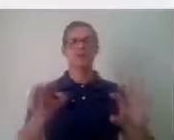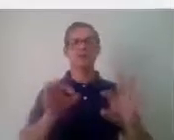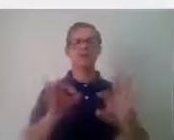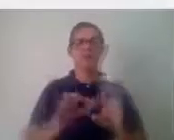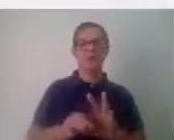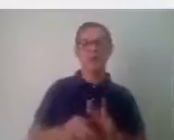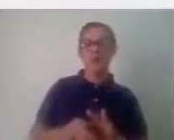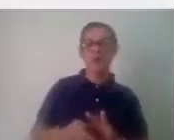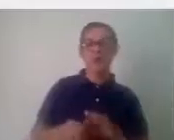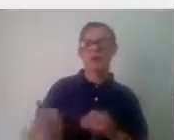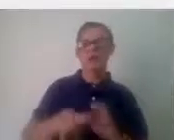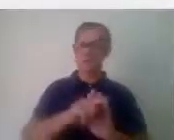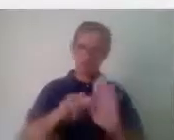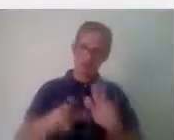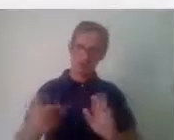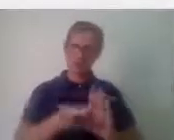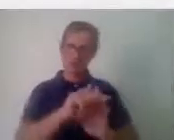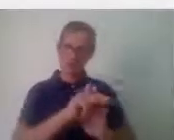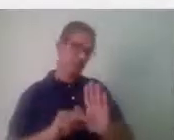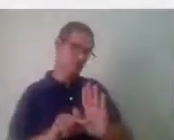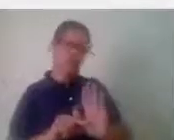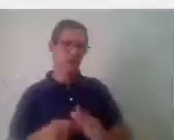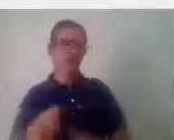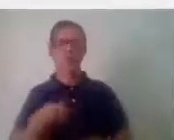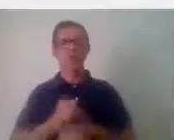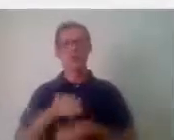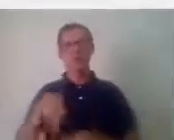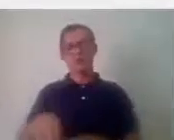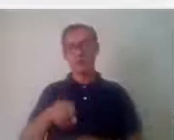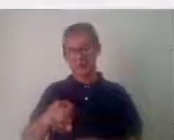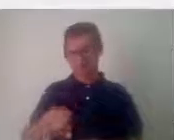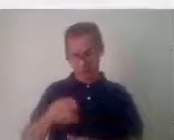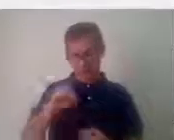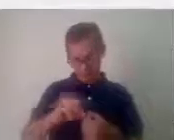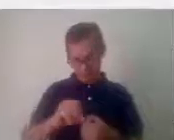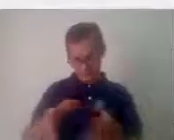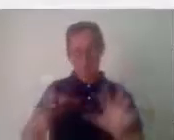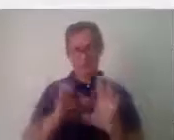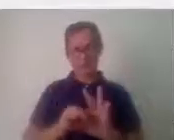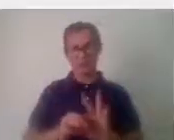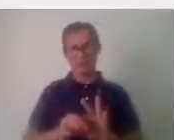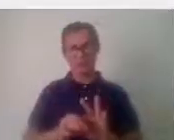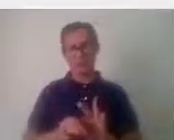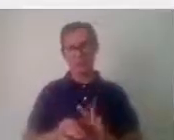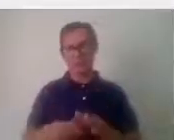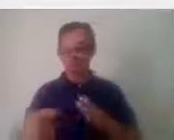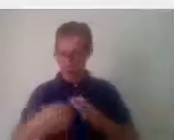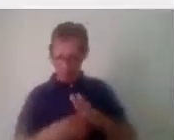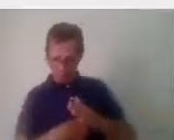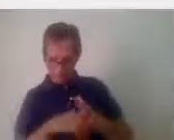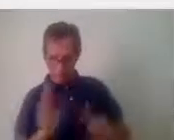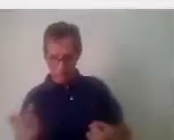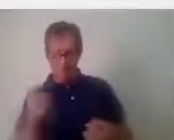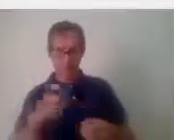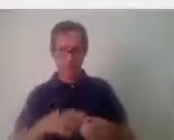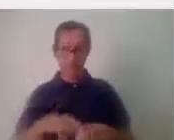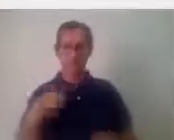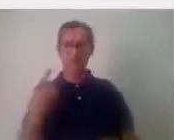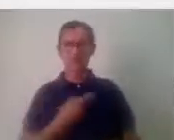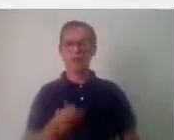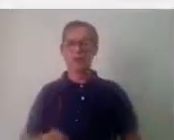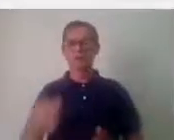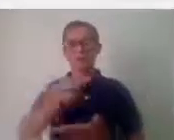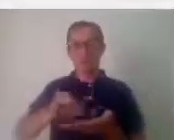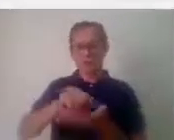a primeira coluna com a segunda, eu vou dar um tempinho para você fazer essa relação, manda sua dúvida e já já eu volto para a gente